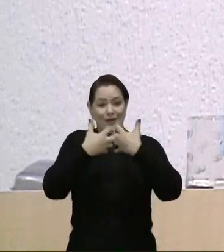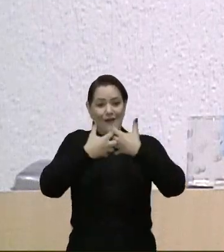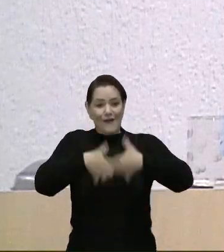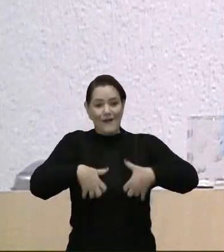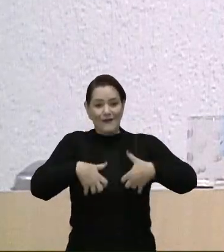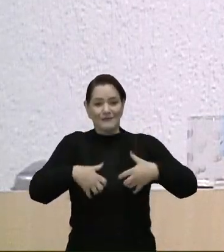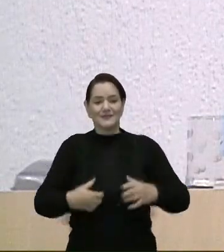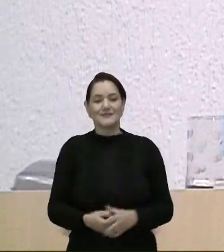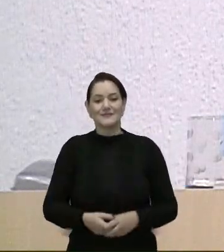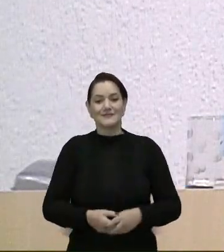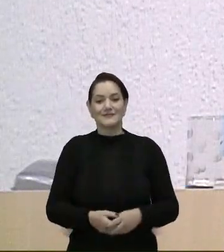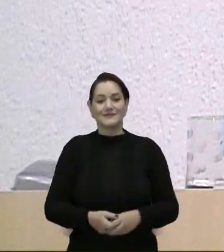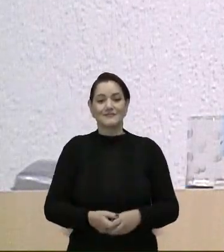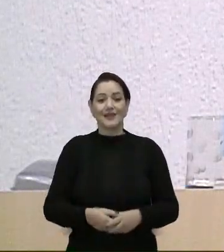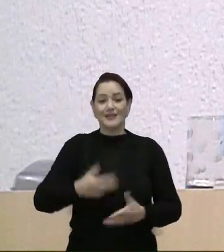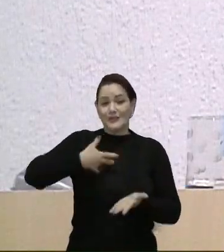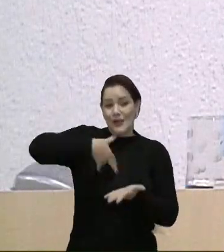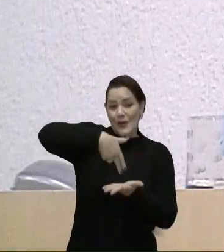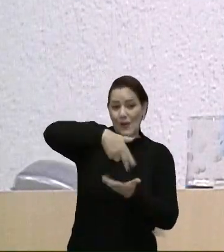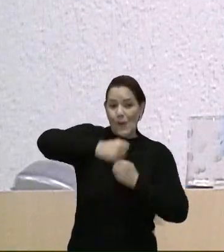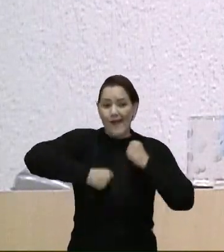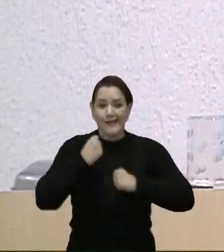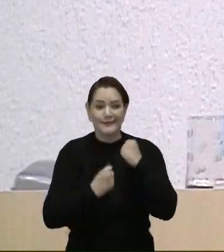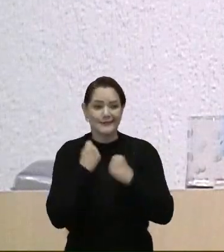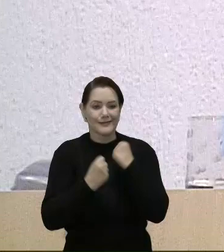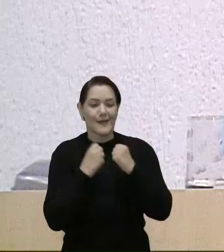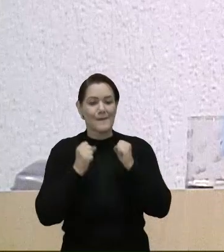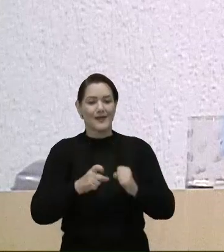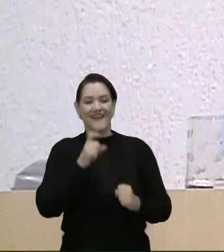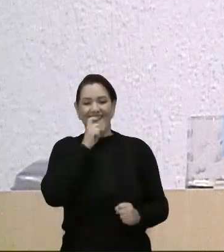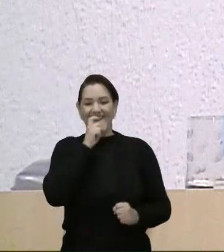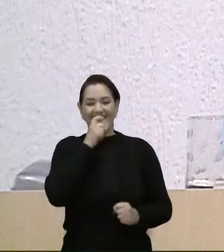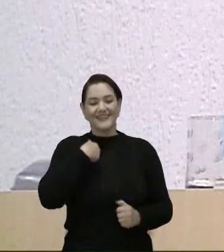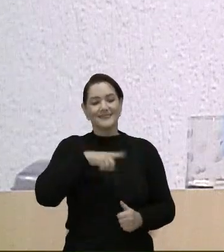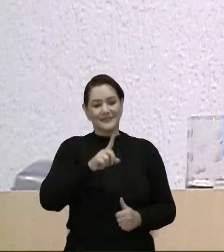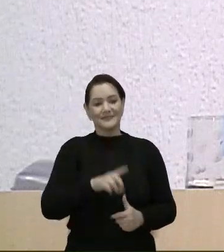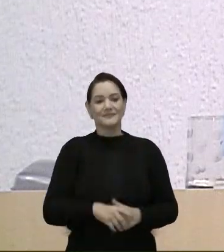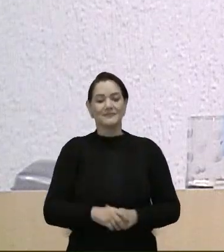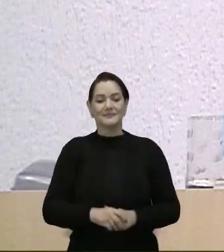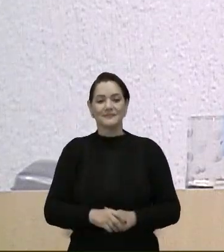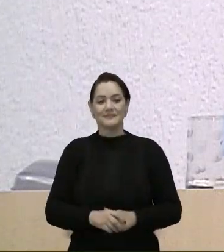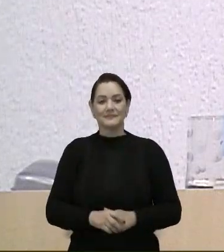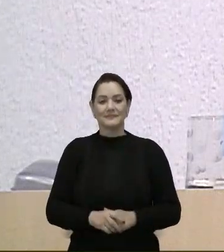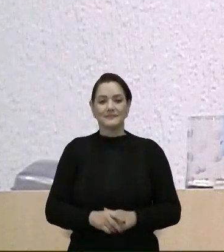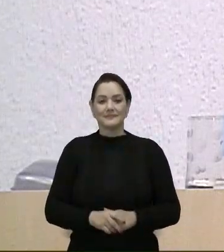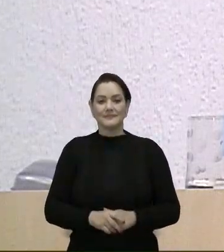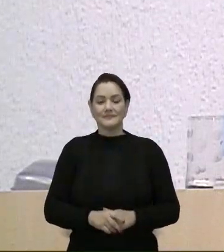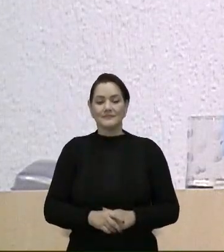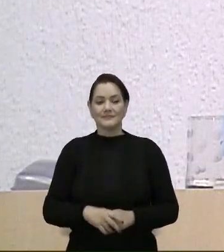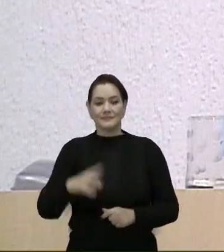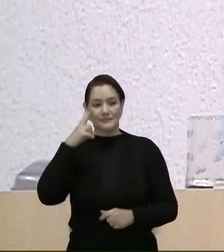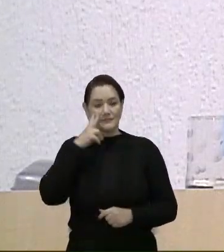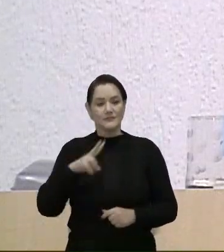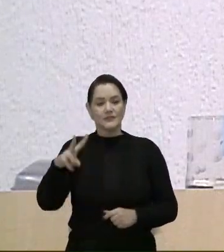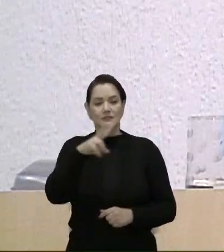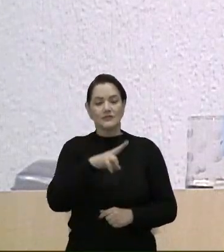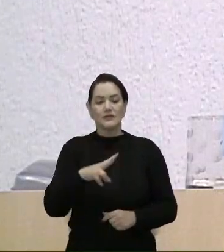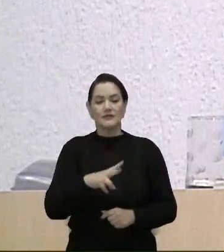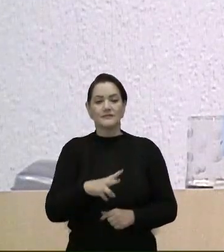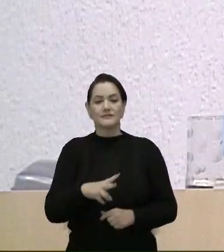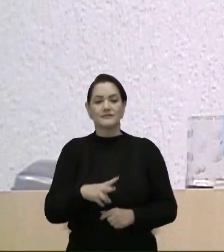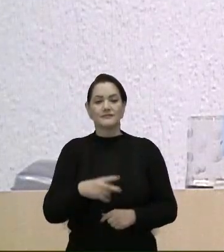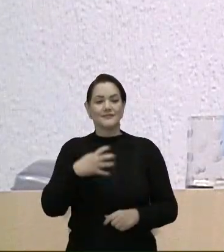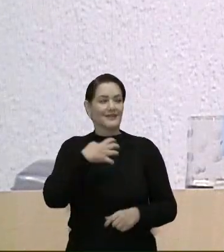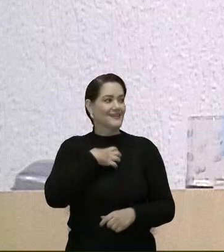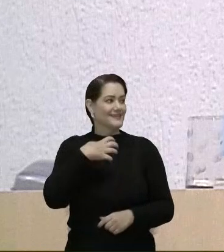Então, essa corrida, o Dentinho ele pode até falar para a gente que ele participou, entendeu? Ele viu na pele,